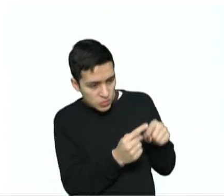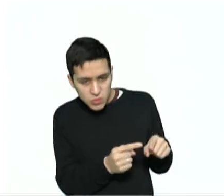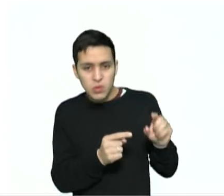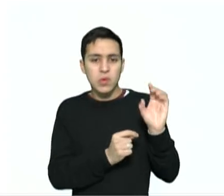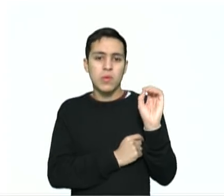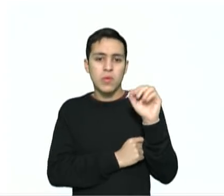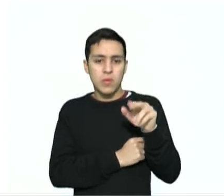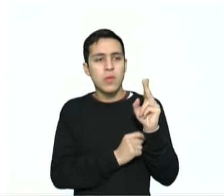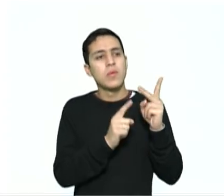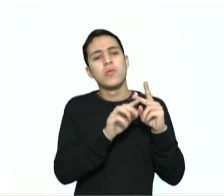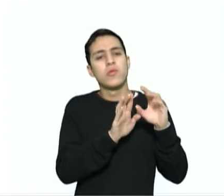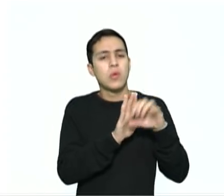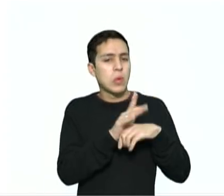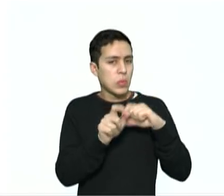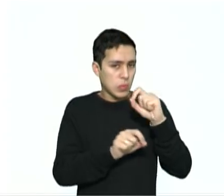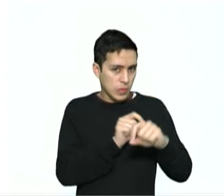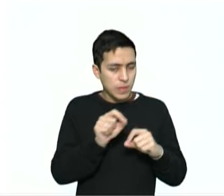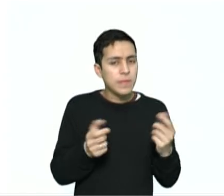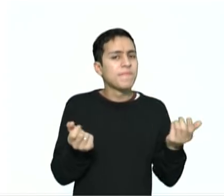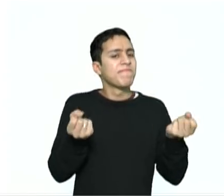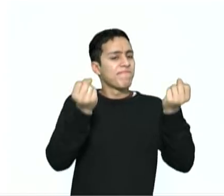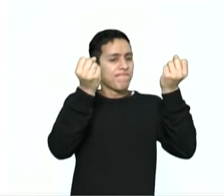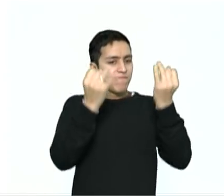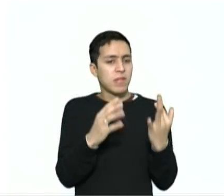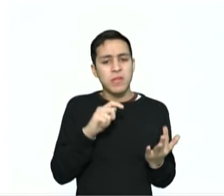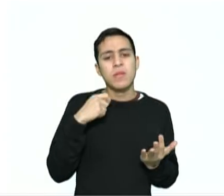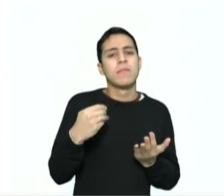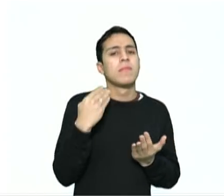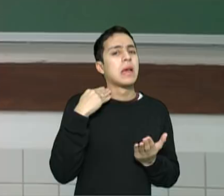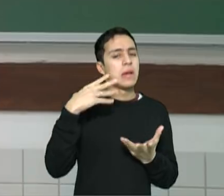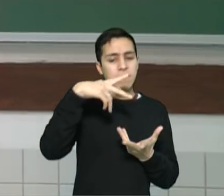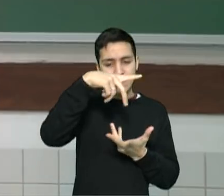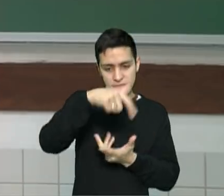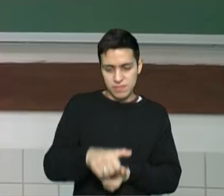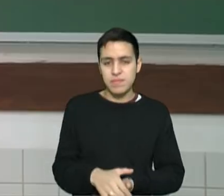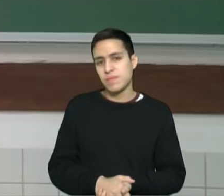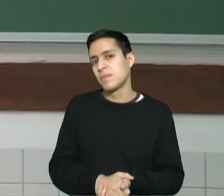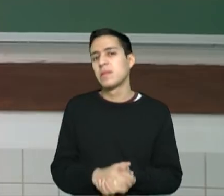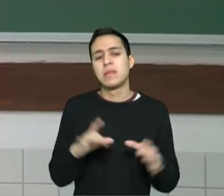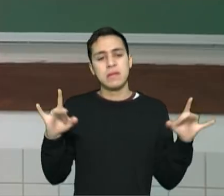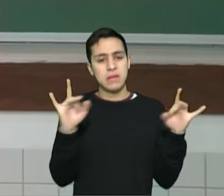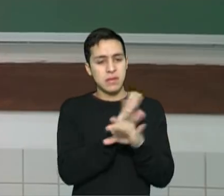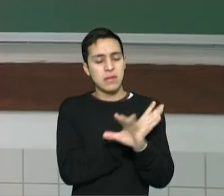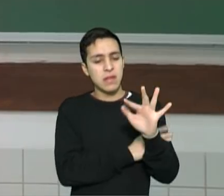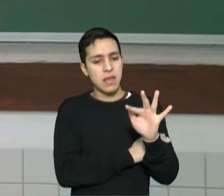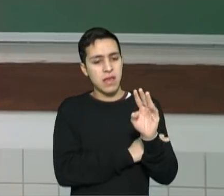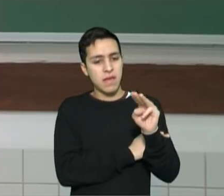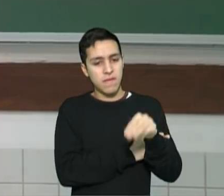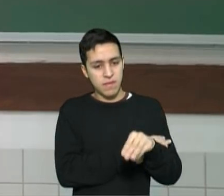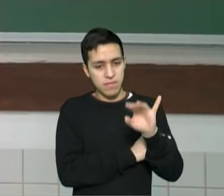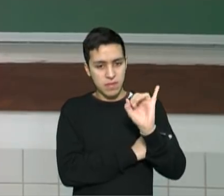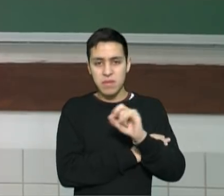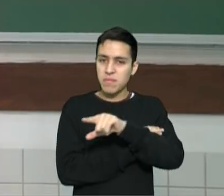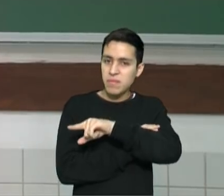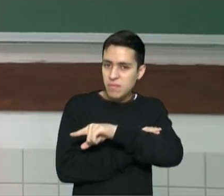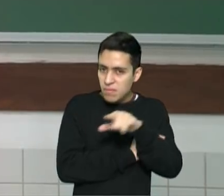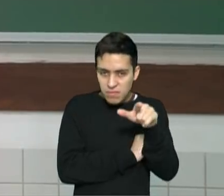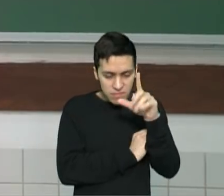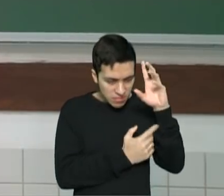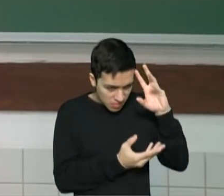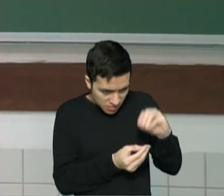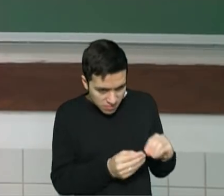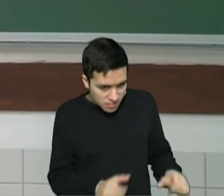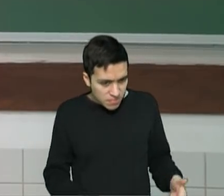ONU, do conceito, falamos um pouquinho de Banco Mundial e fechamos com o FMI para que vocês entendam mais ou menos como